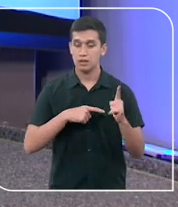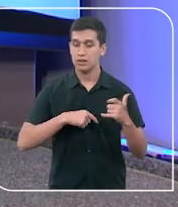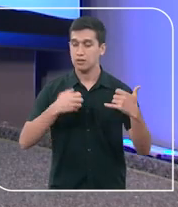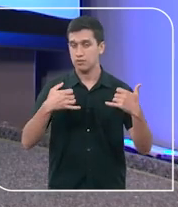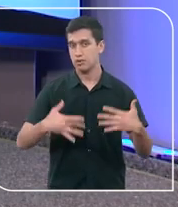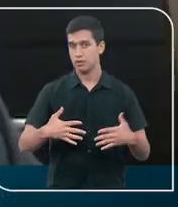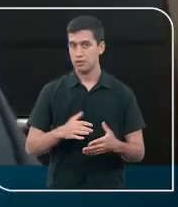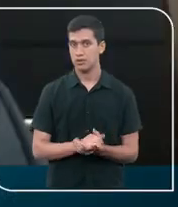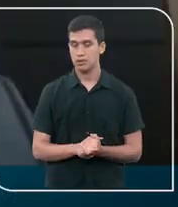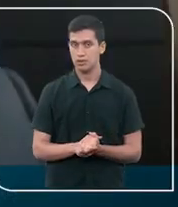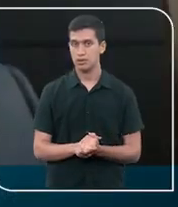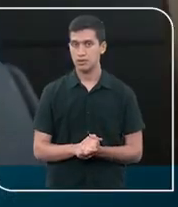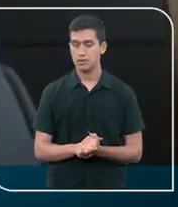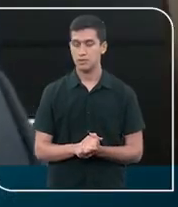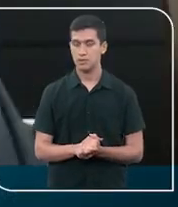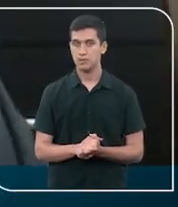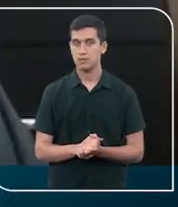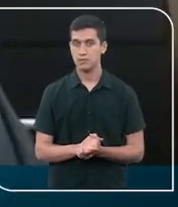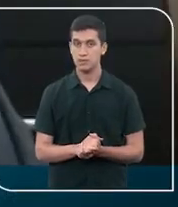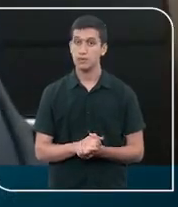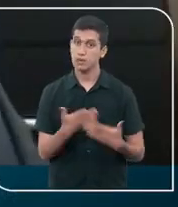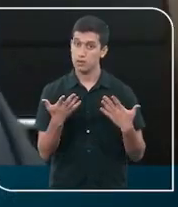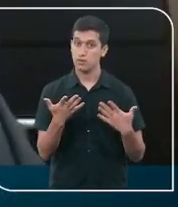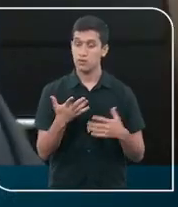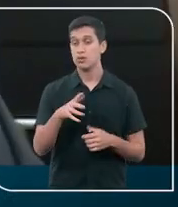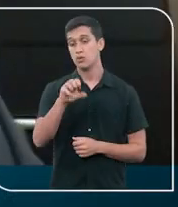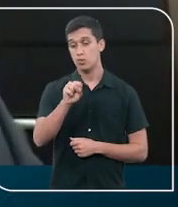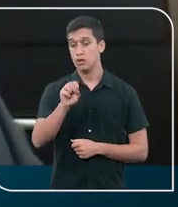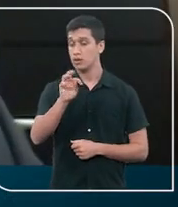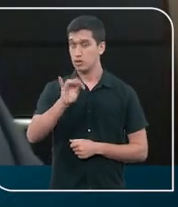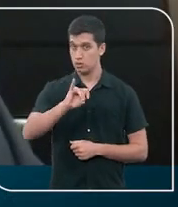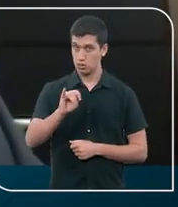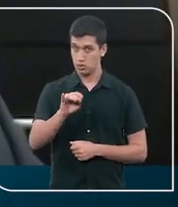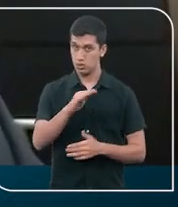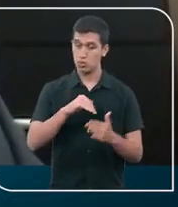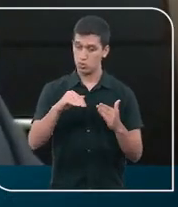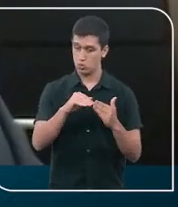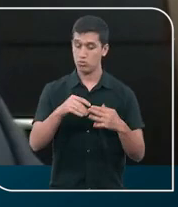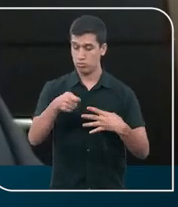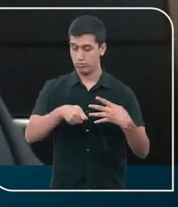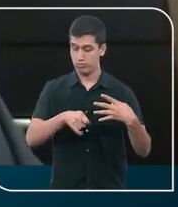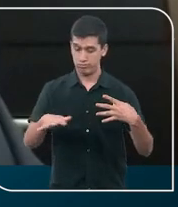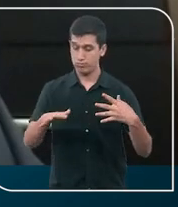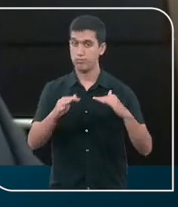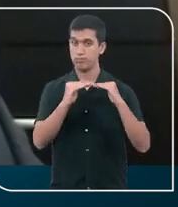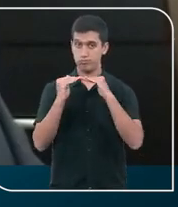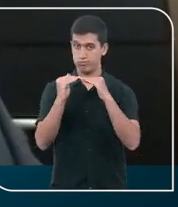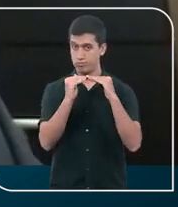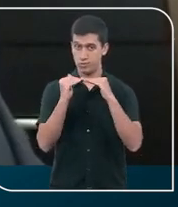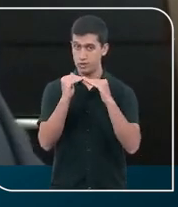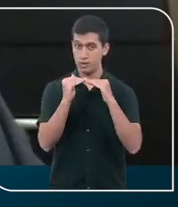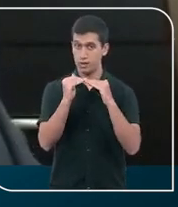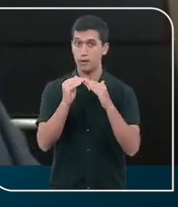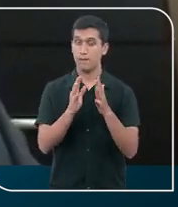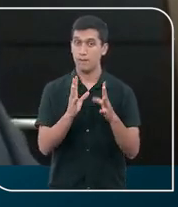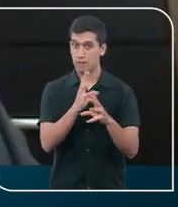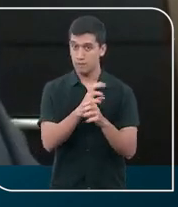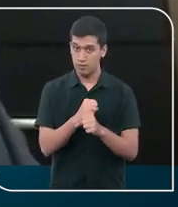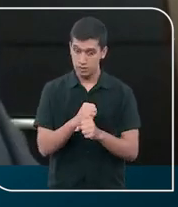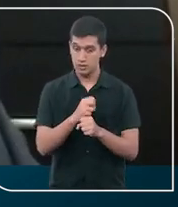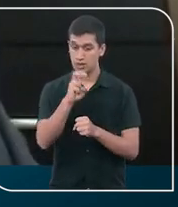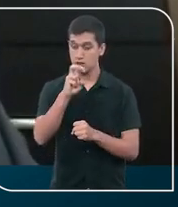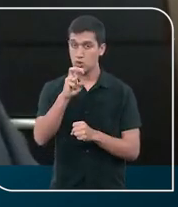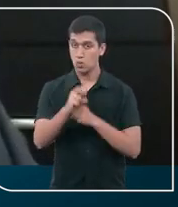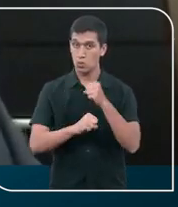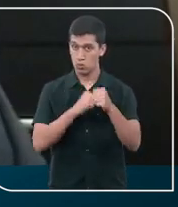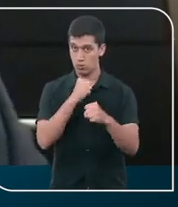O entendimento do STJ é que o prazo é quinquenal, 5 anos, nos